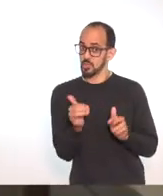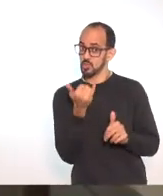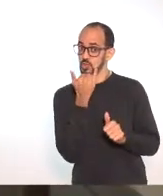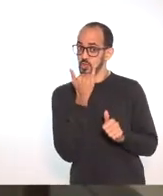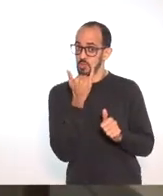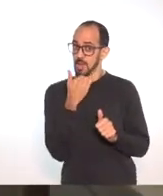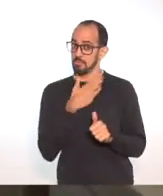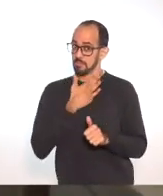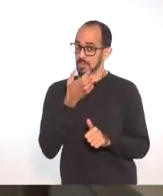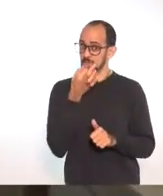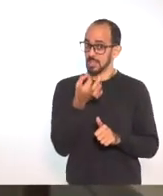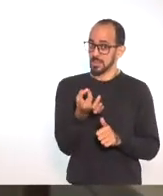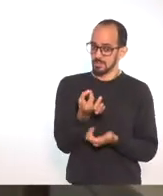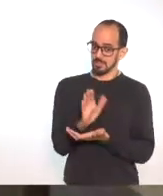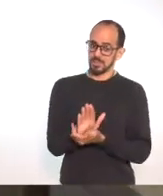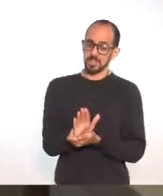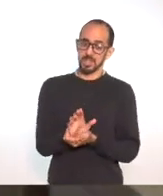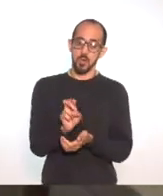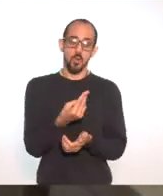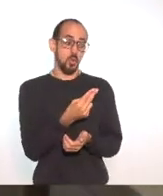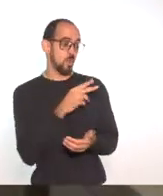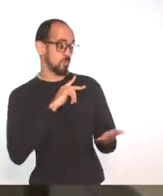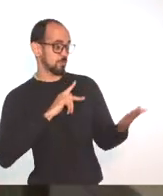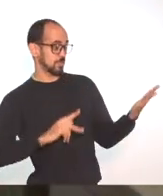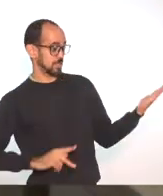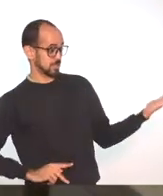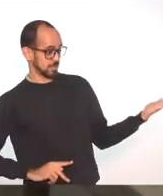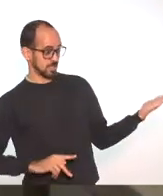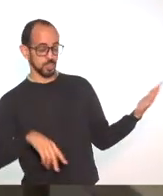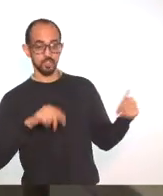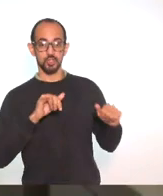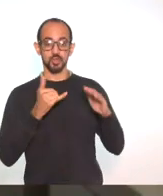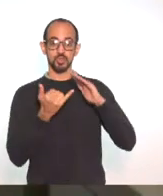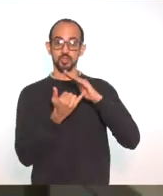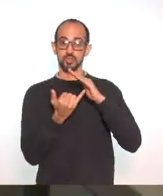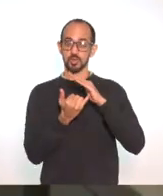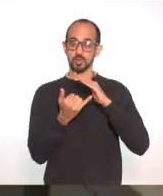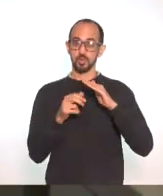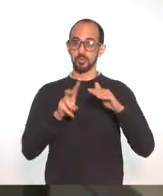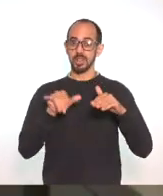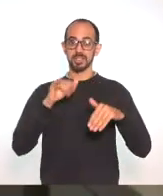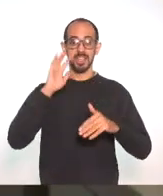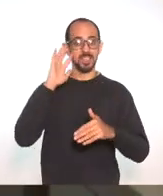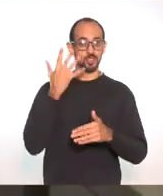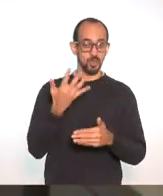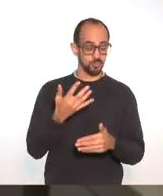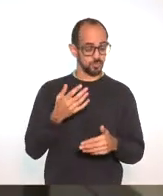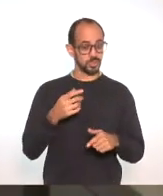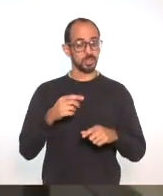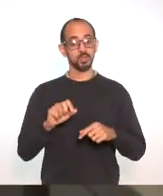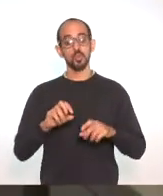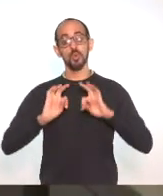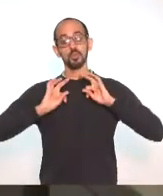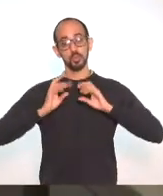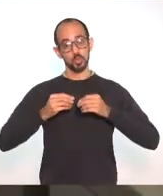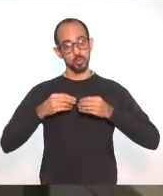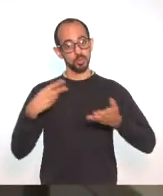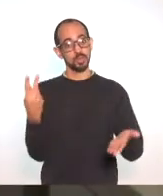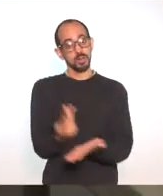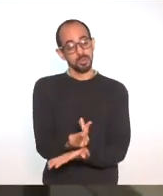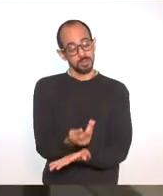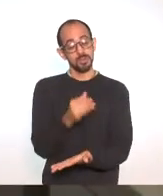que o Presidente do Instituto da troca só será resolvido na como tudo que tem acontecido nesse país